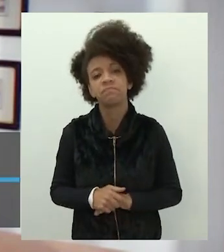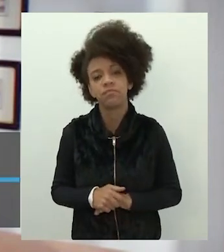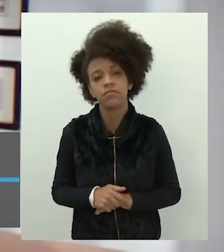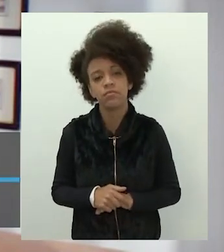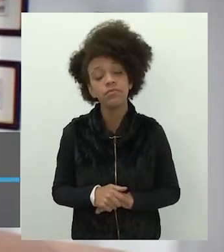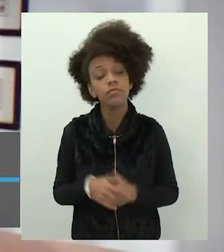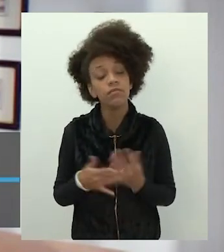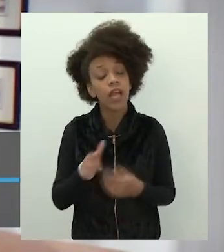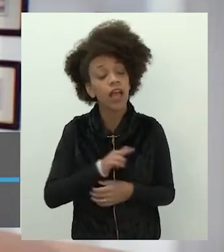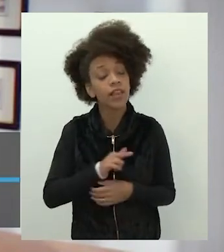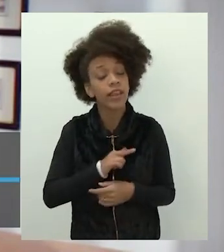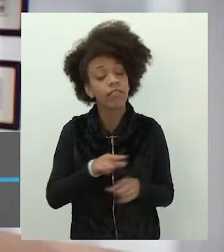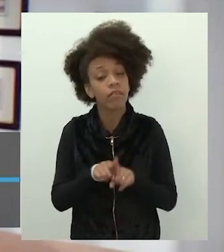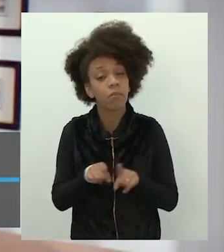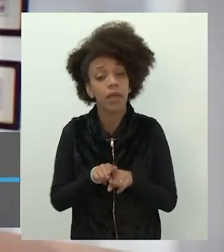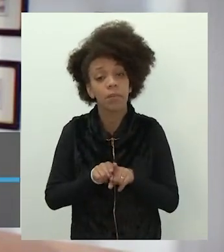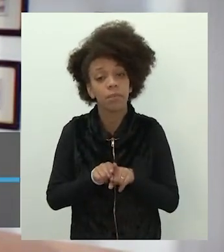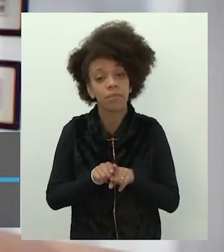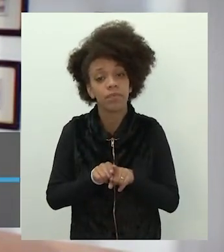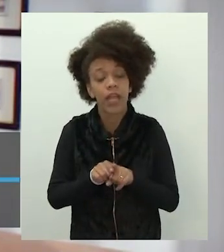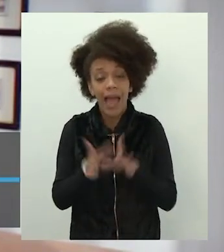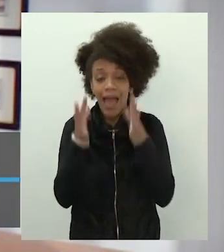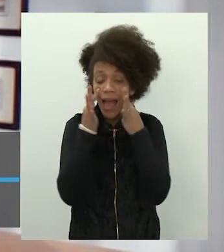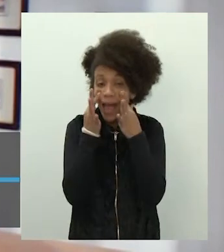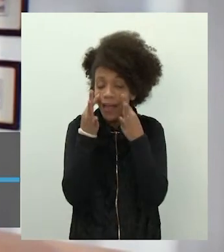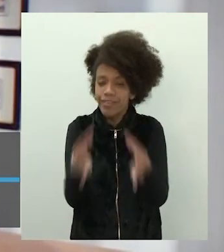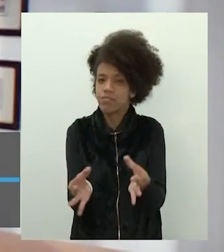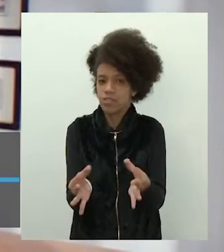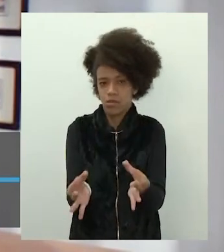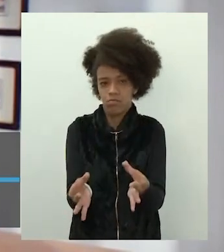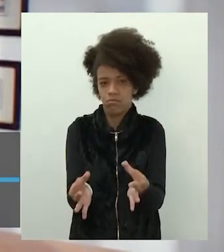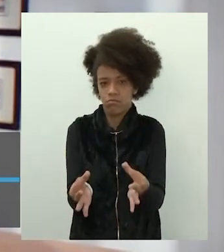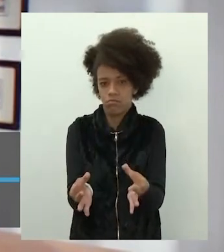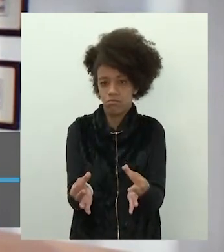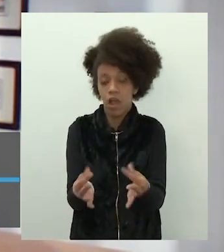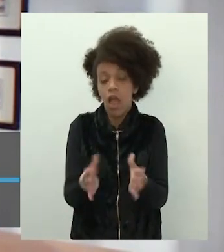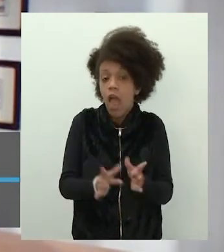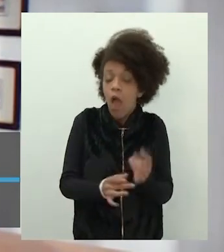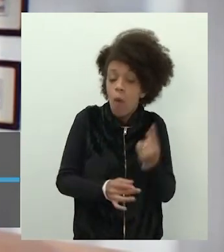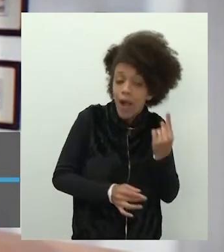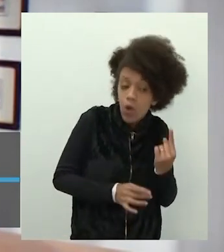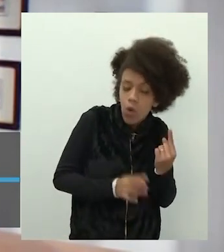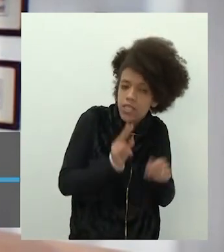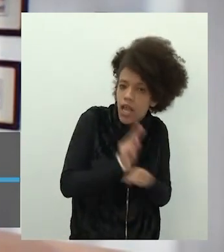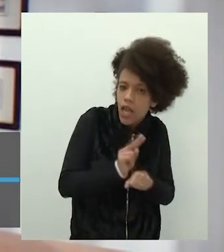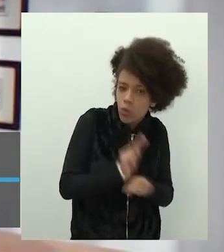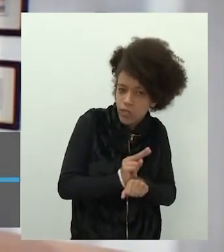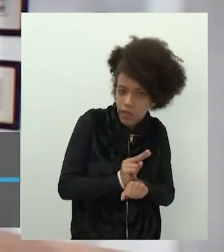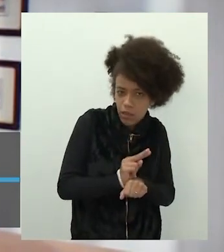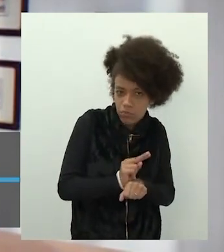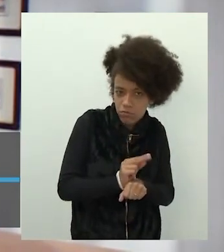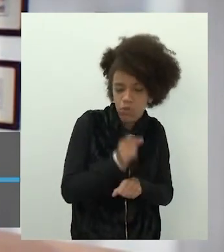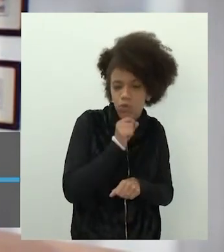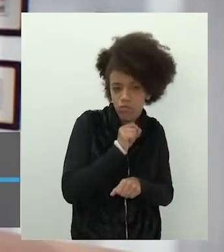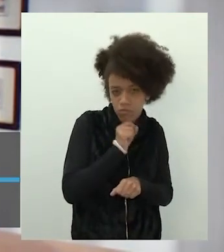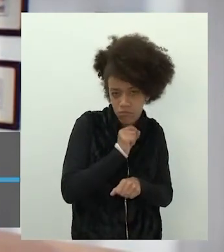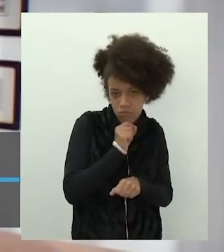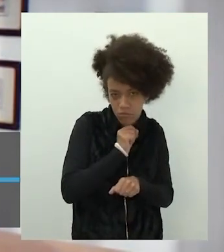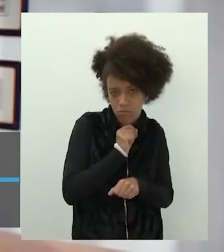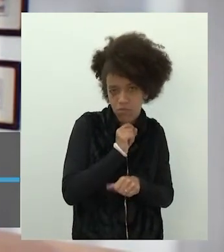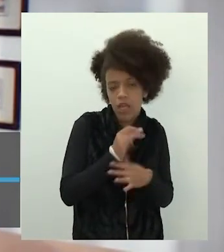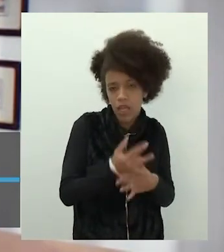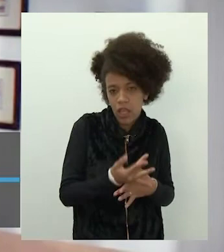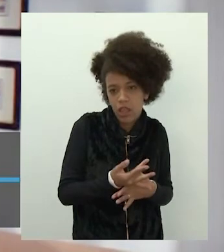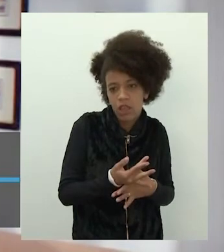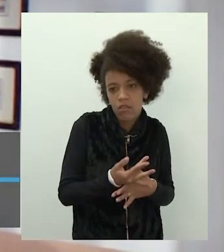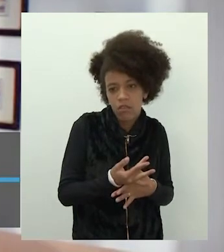Nós temos que ter atenção com isso, né? Uma coisa é cuidar do idoso que está,